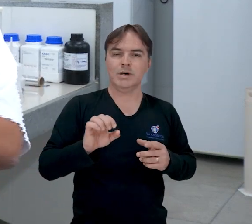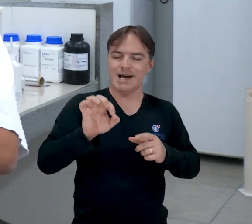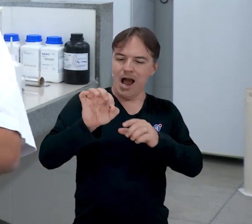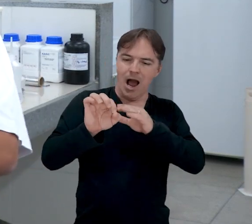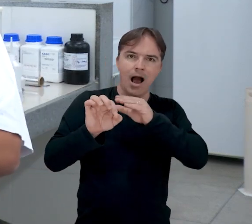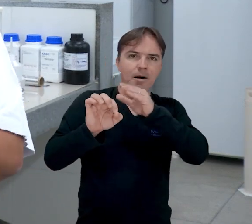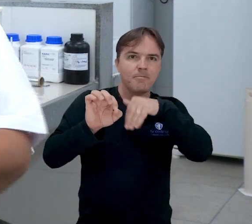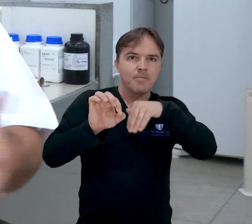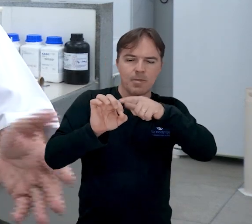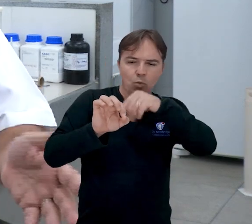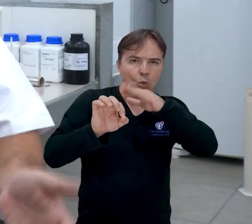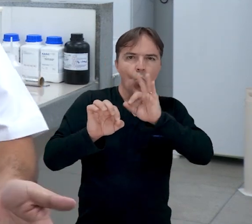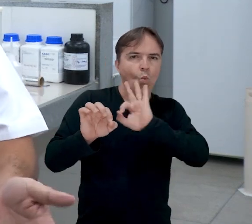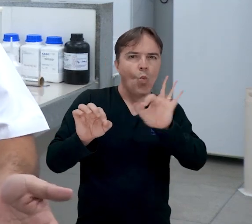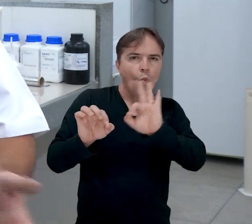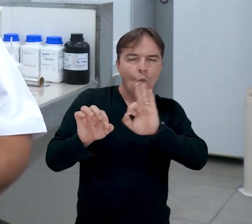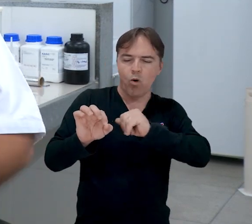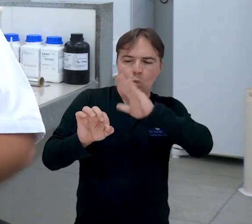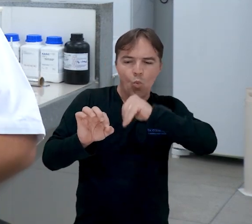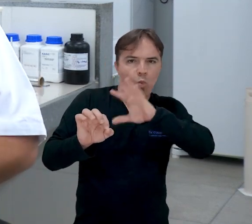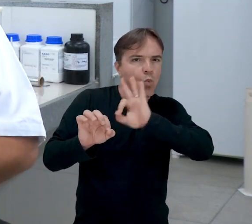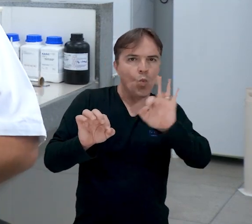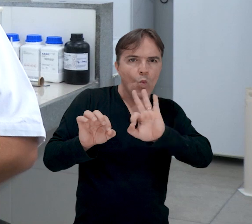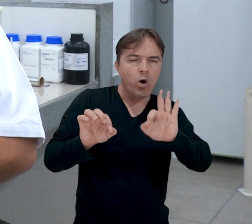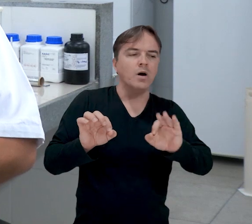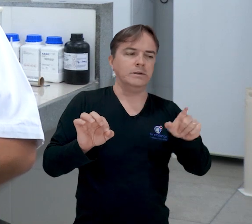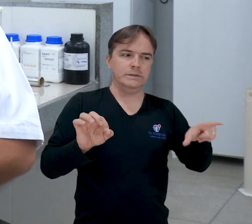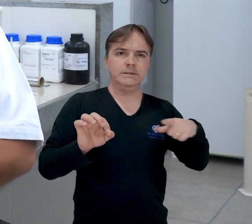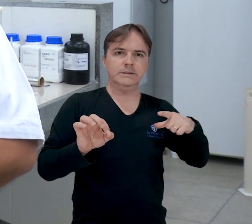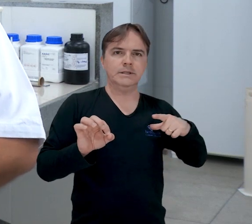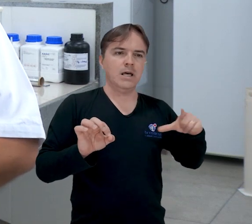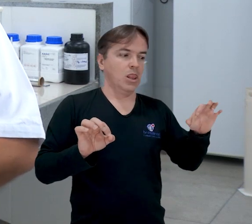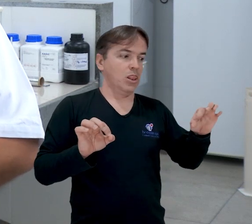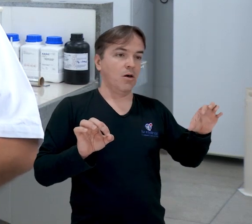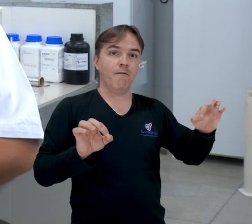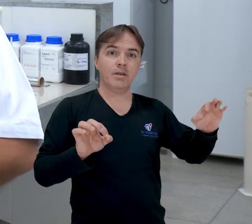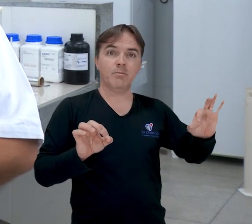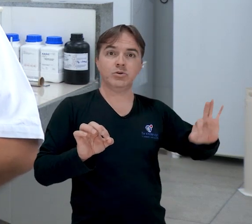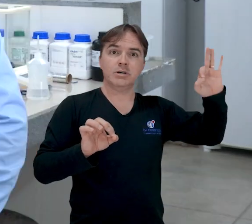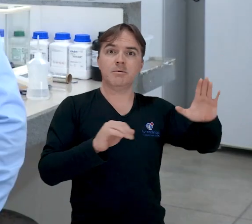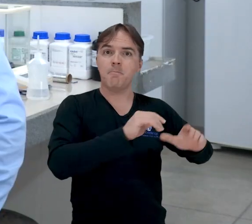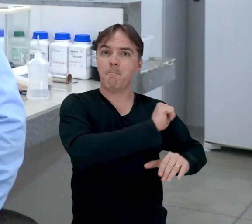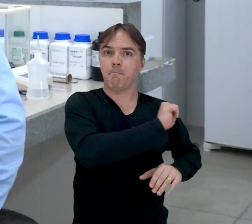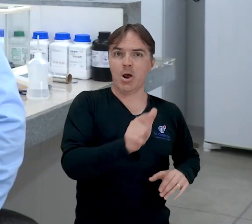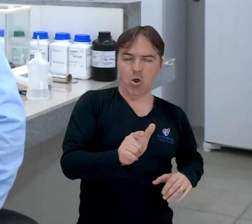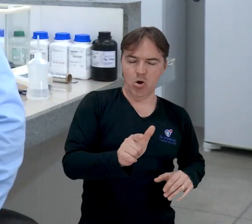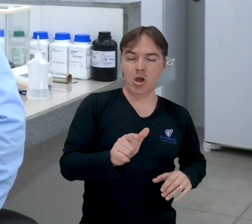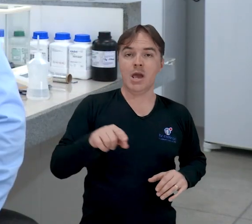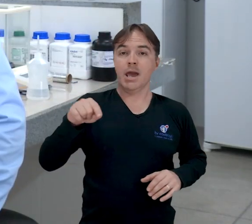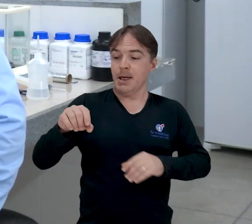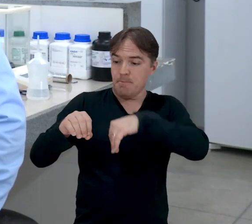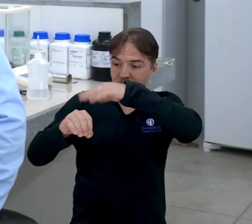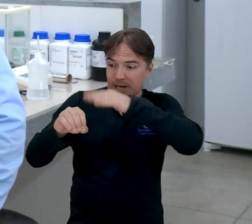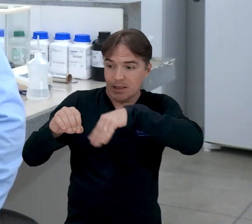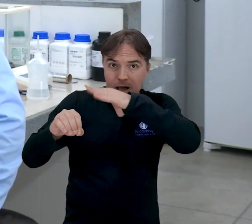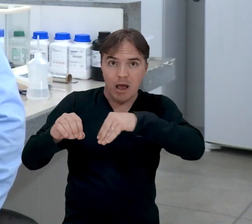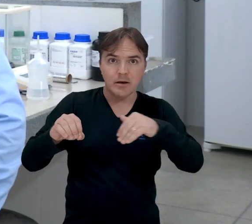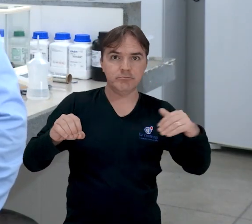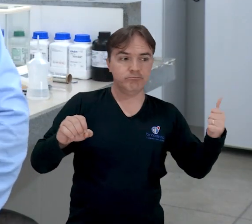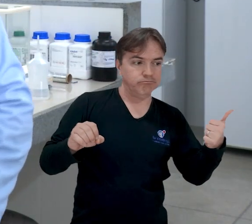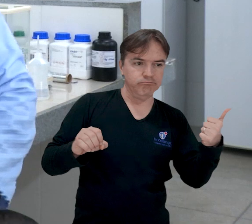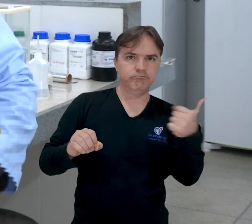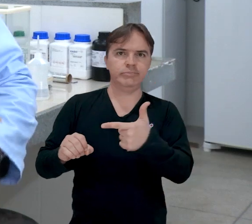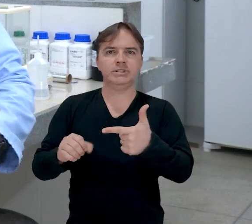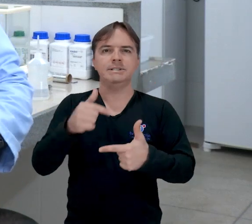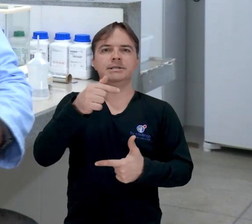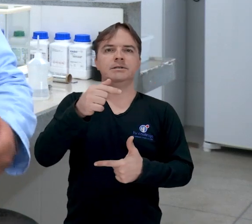proteção e 75% ao aço que estava aplicado uma película apenas de resina. Uma alternativa ecologicamente